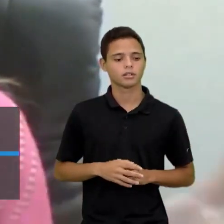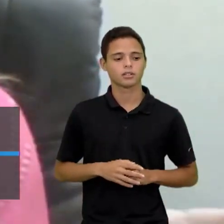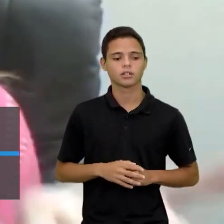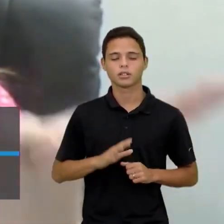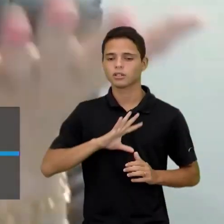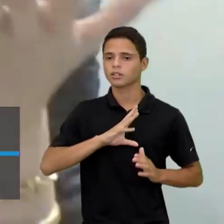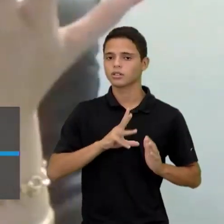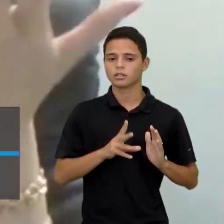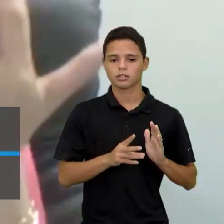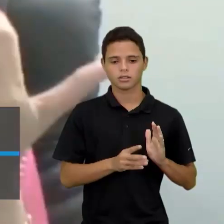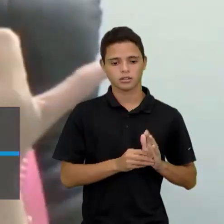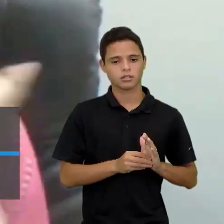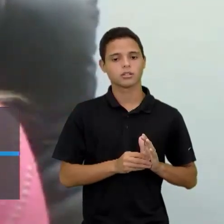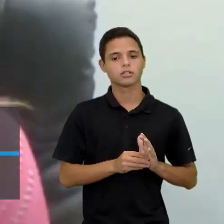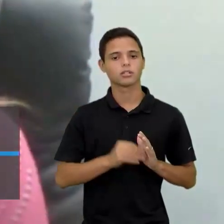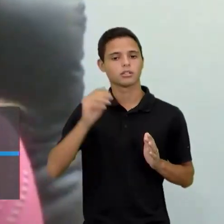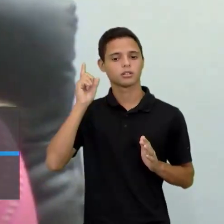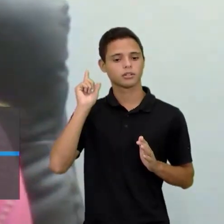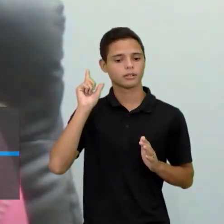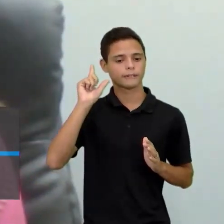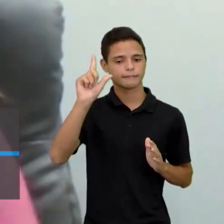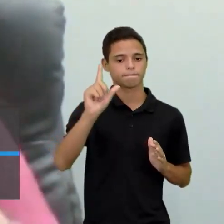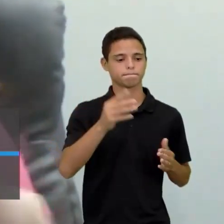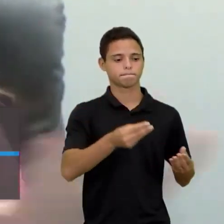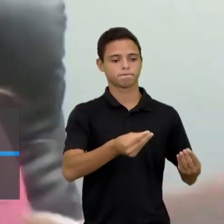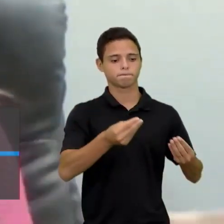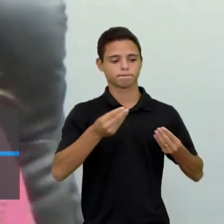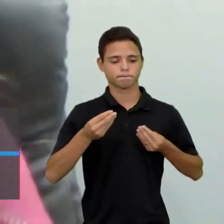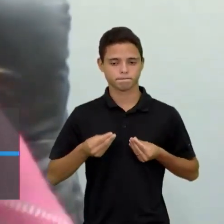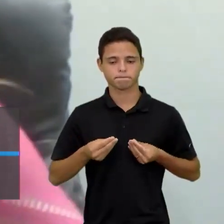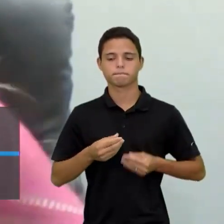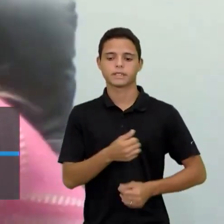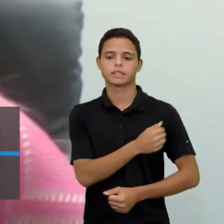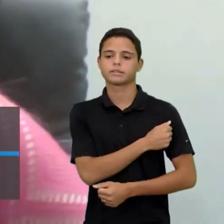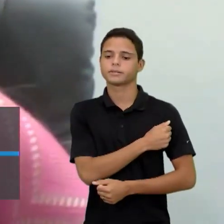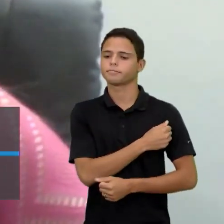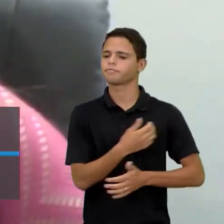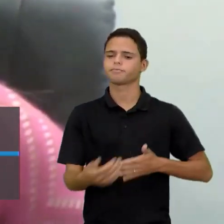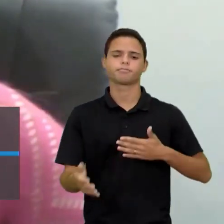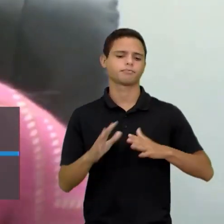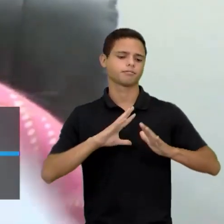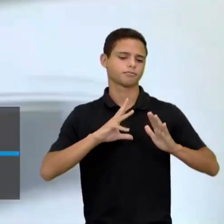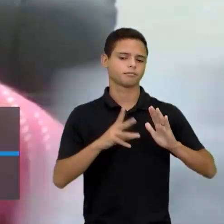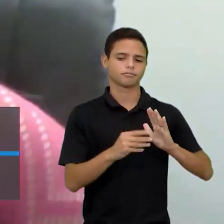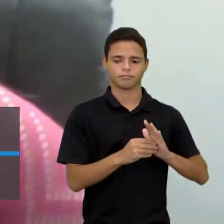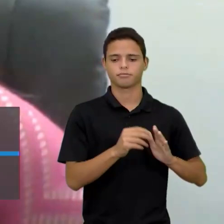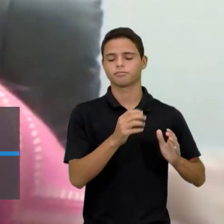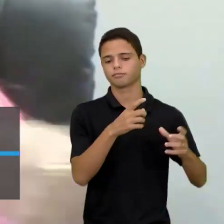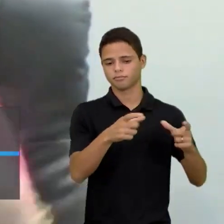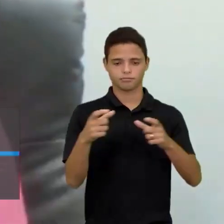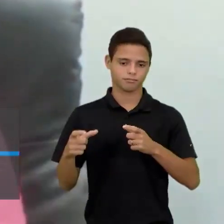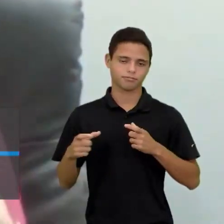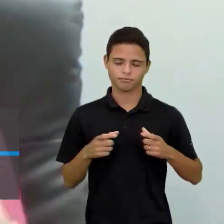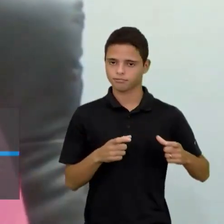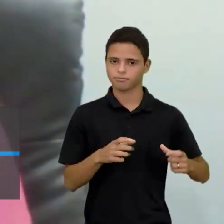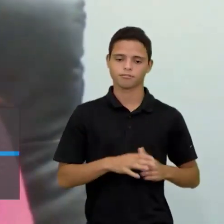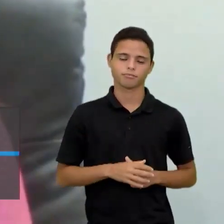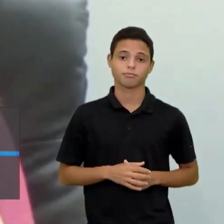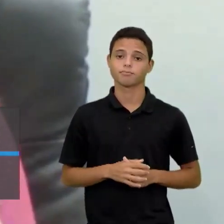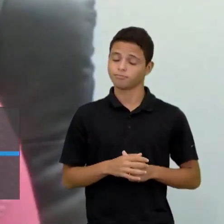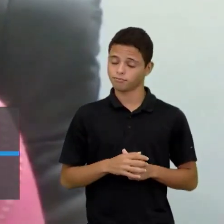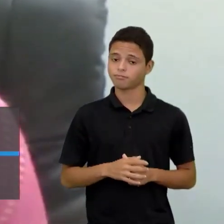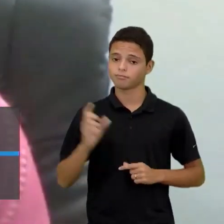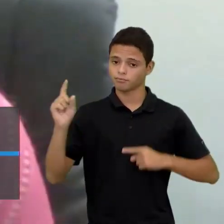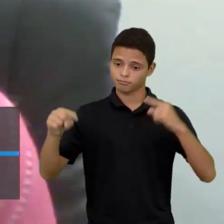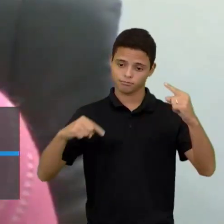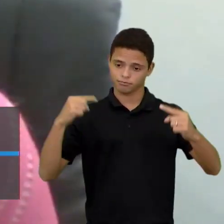o ambiente para receber esse aluno, e em todos os lugares, não só na escola, né? Bom, depois eu vou falar